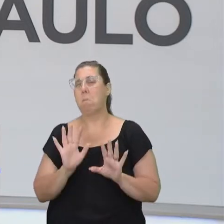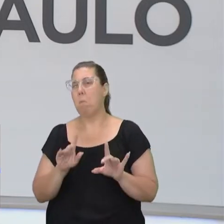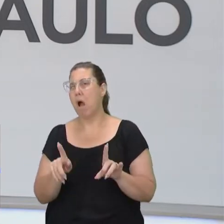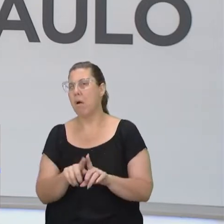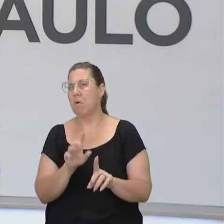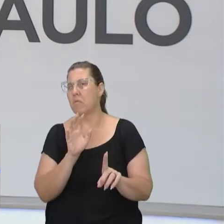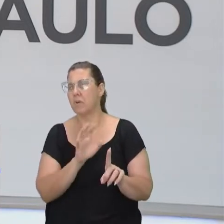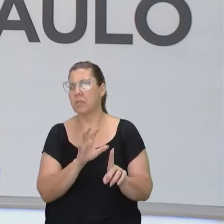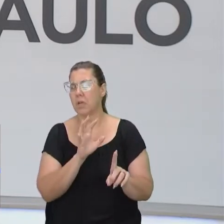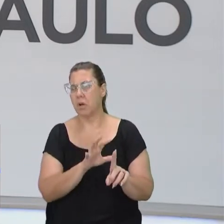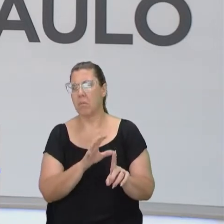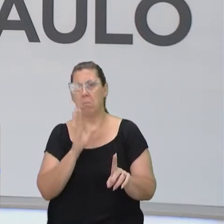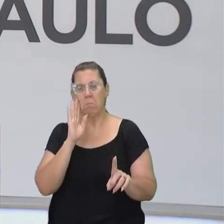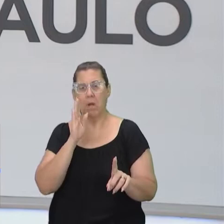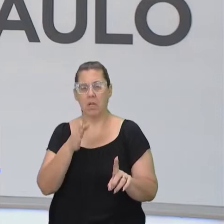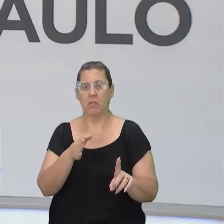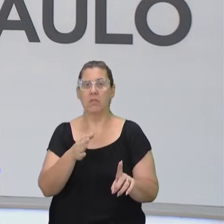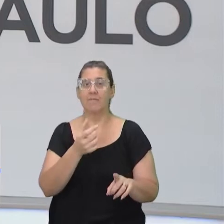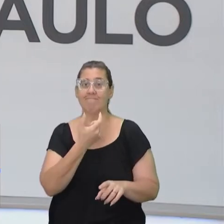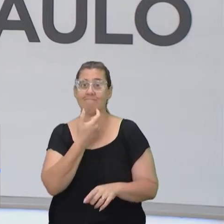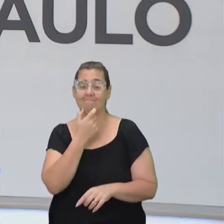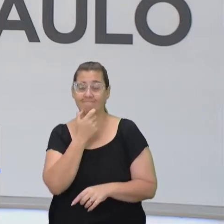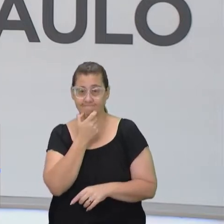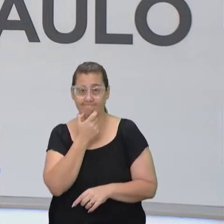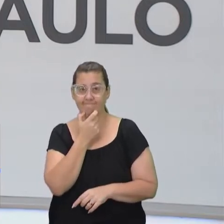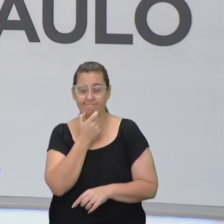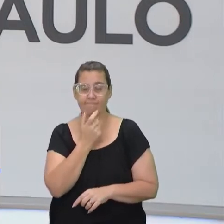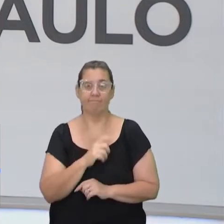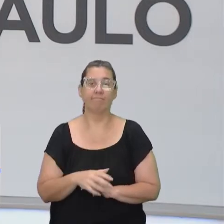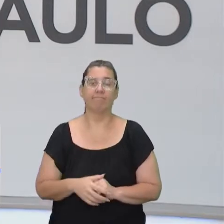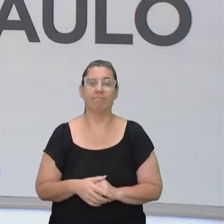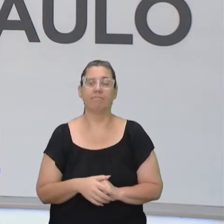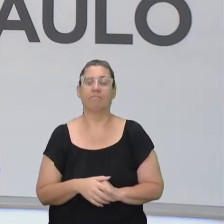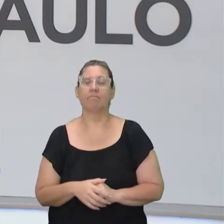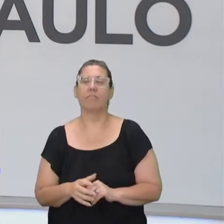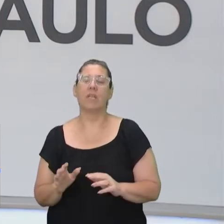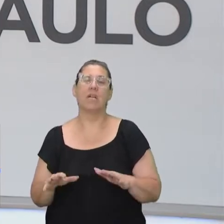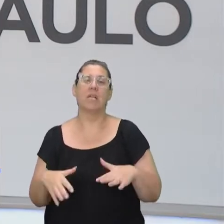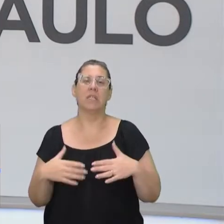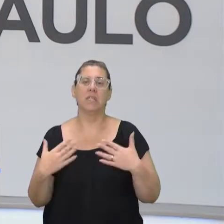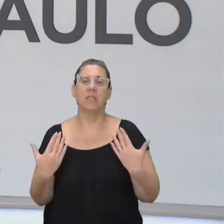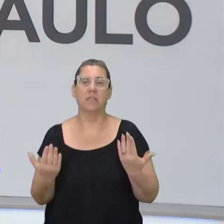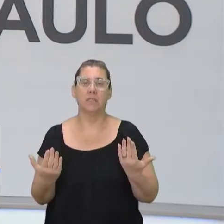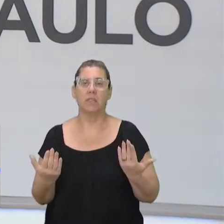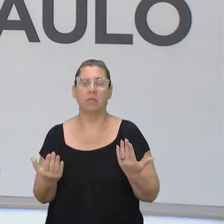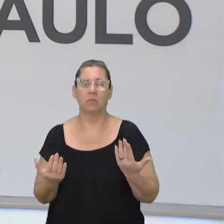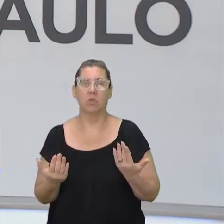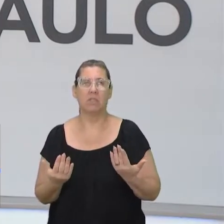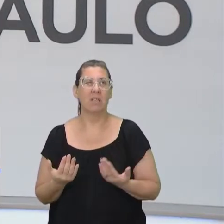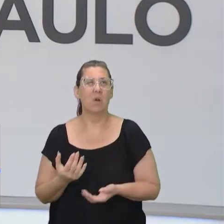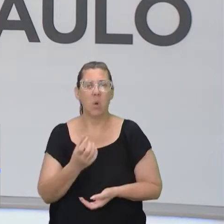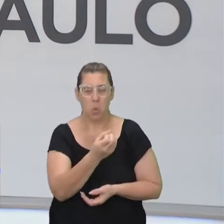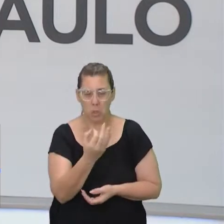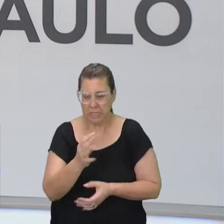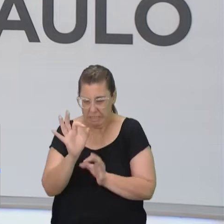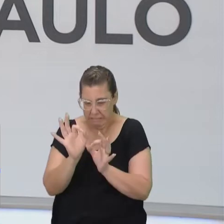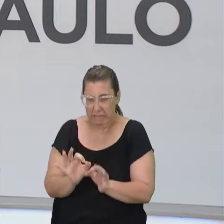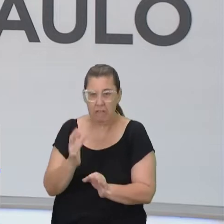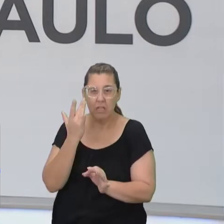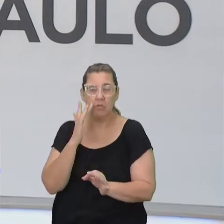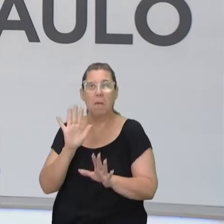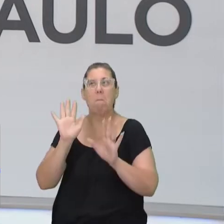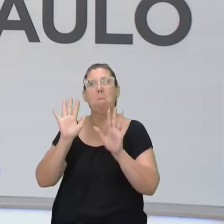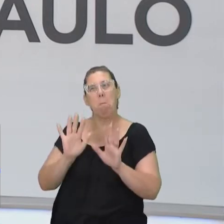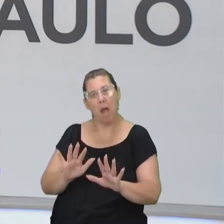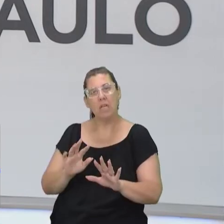influenciou incrivelmente a língua inglesa. Então, vou dizer para vocês, eu não tenho um número exato, mas eu vou com alguma certeza